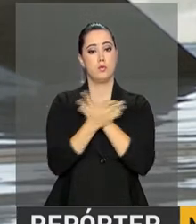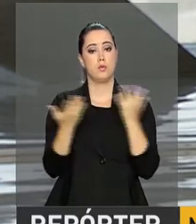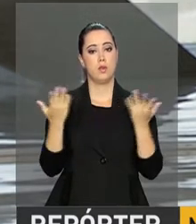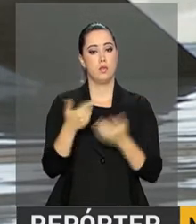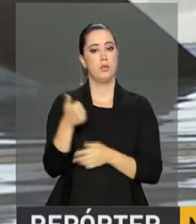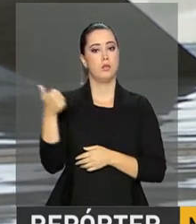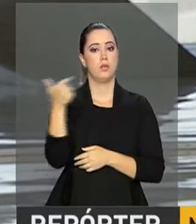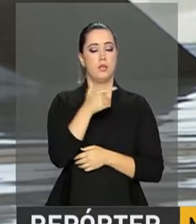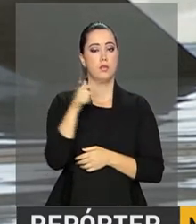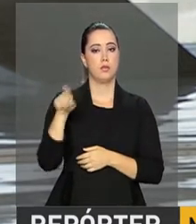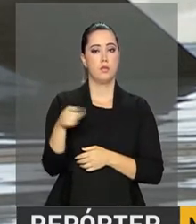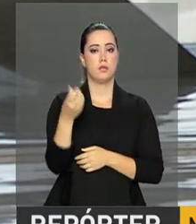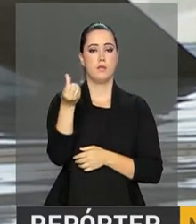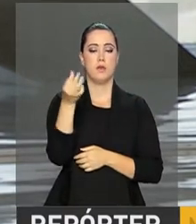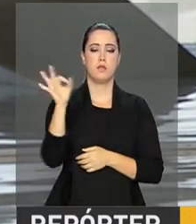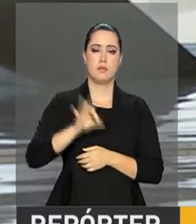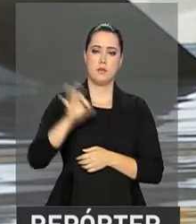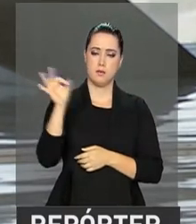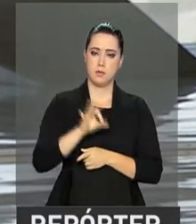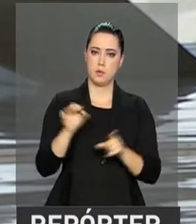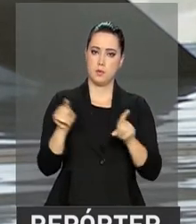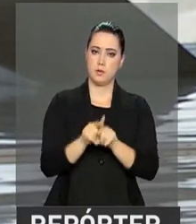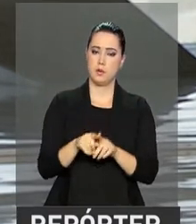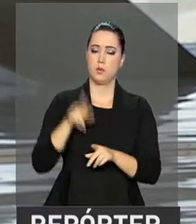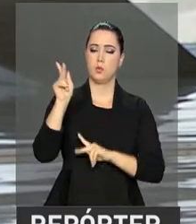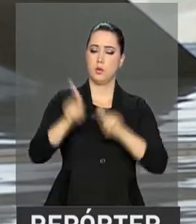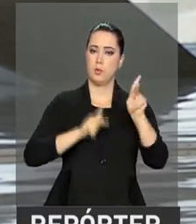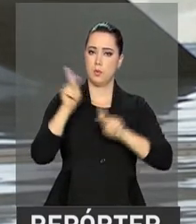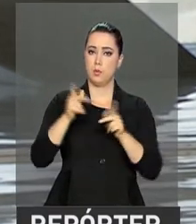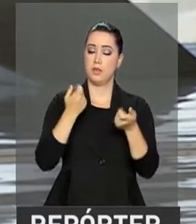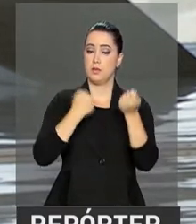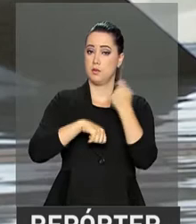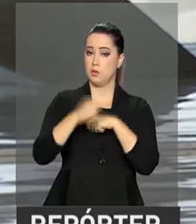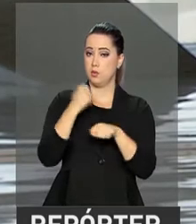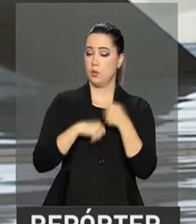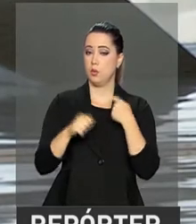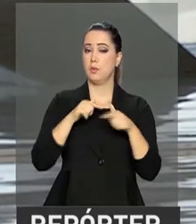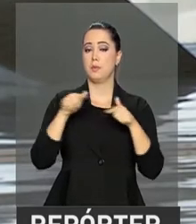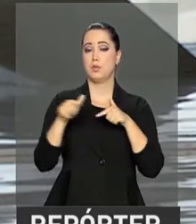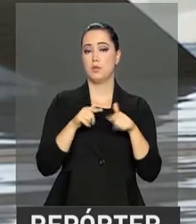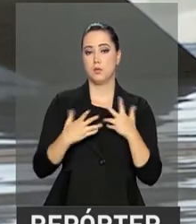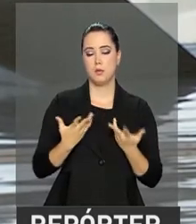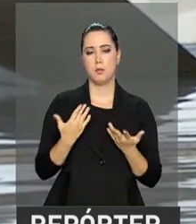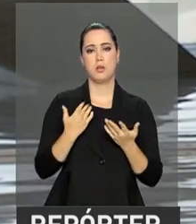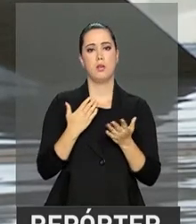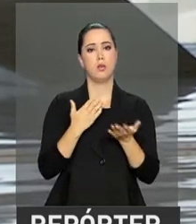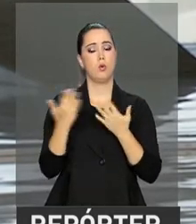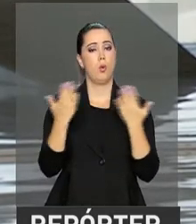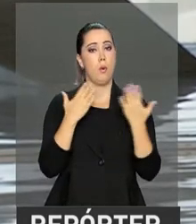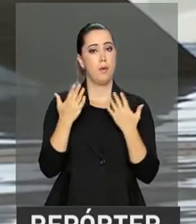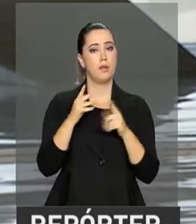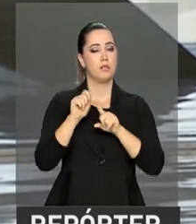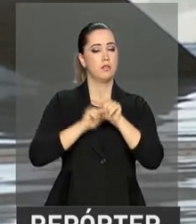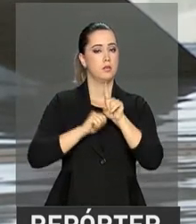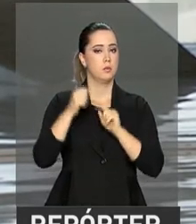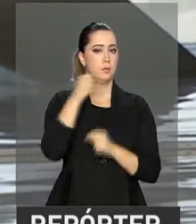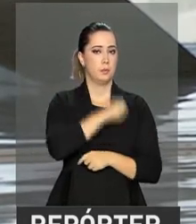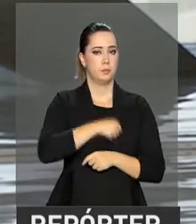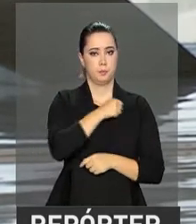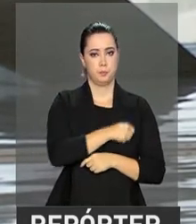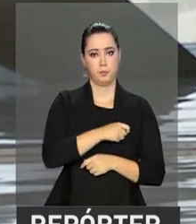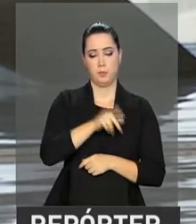para 12,6 por cento da população economicamente ativa em agosto a população desocupada